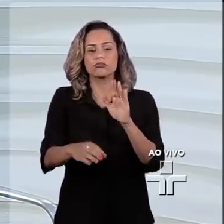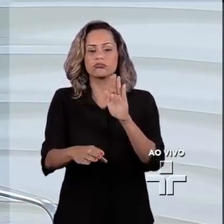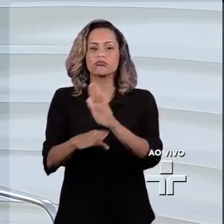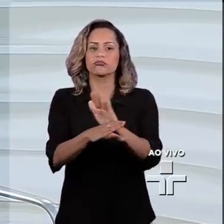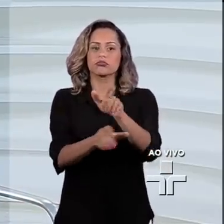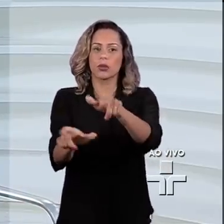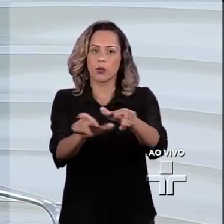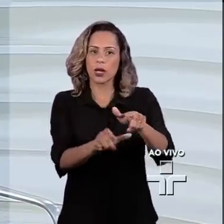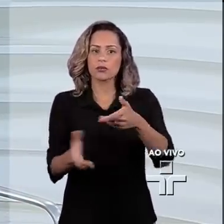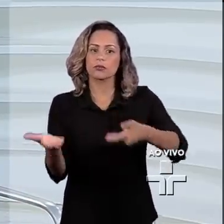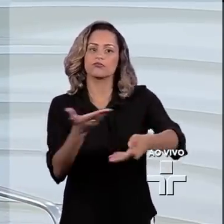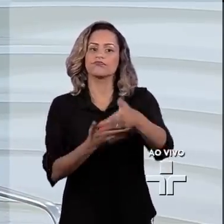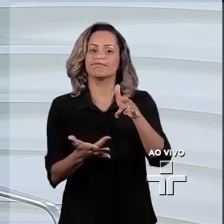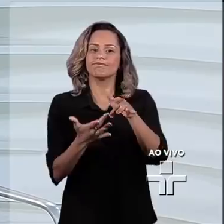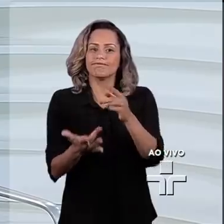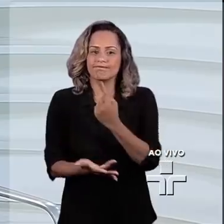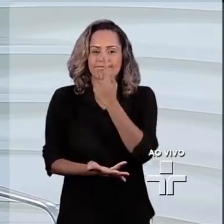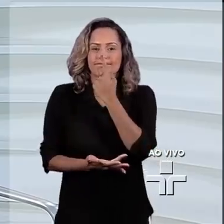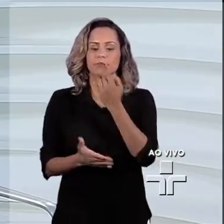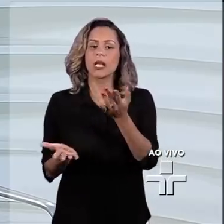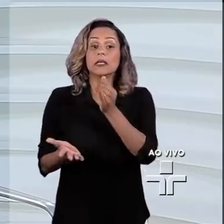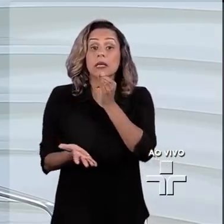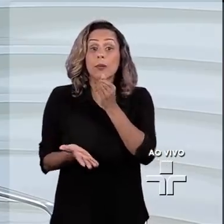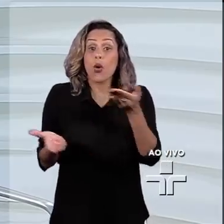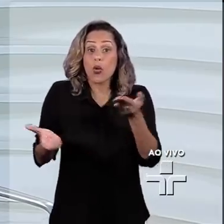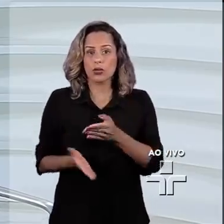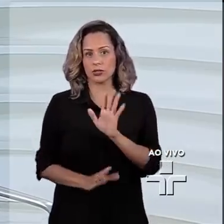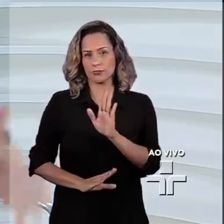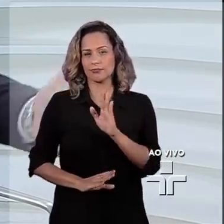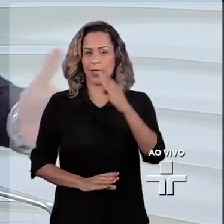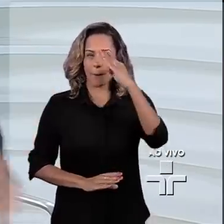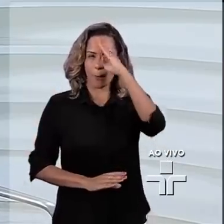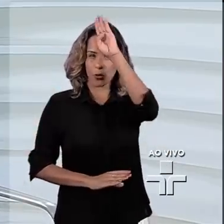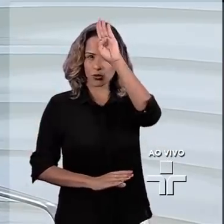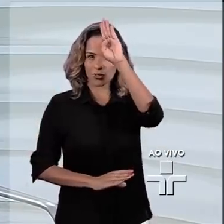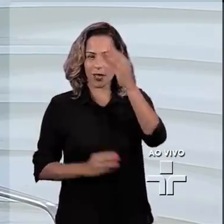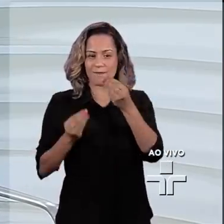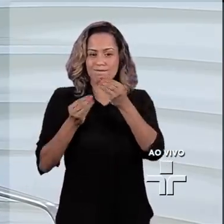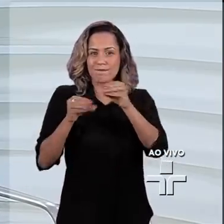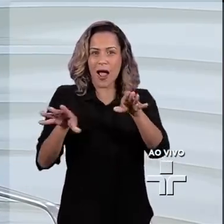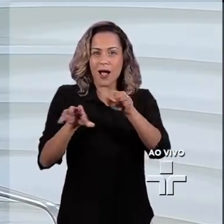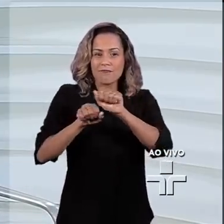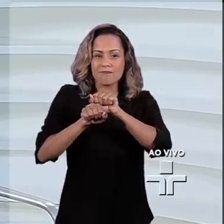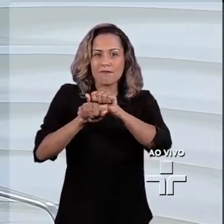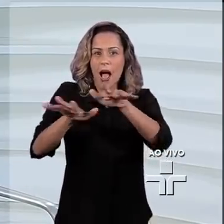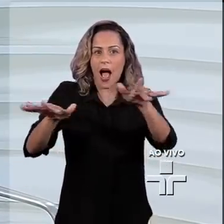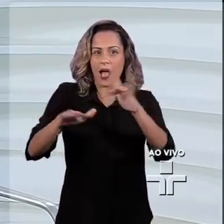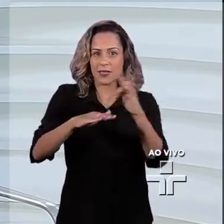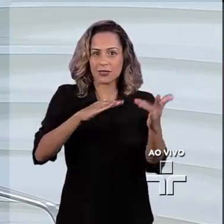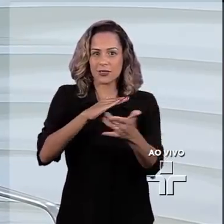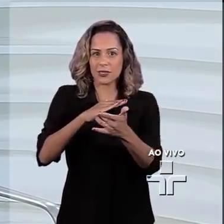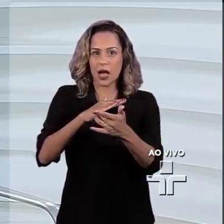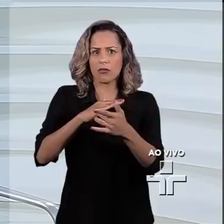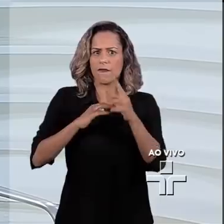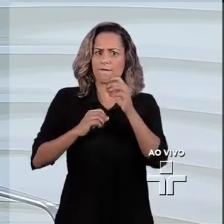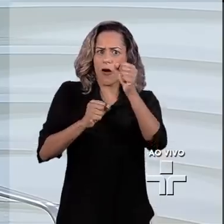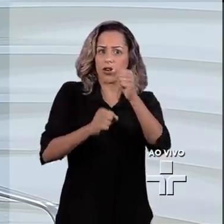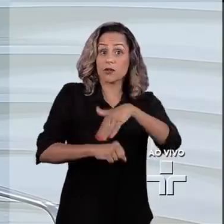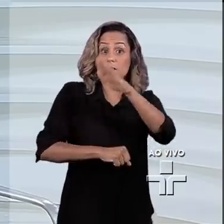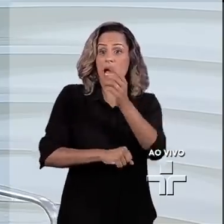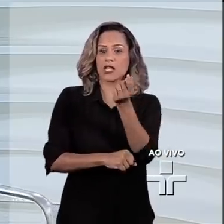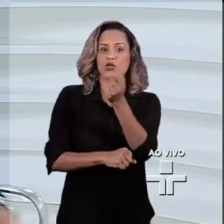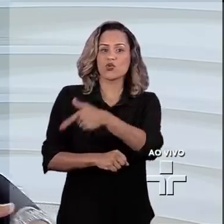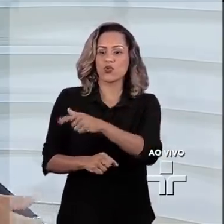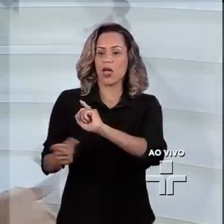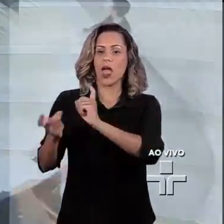dúvida de que um post do presidente tem muito mais repercussão do que qualquer audiência pública que você faça sobre um projeto de lei.